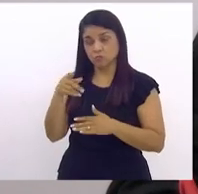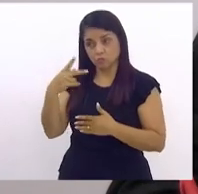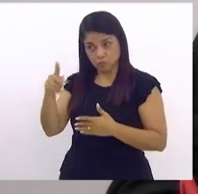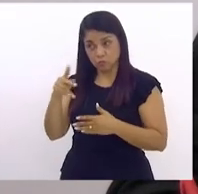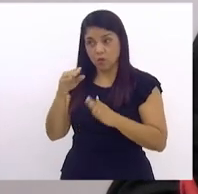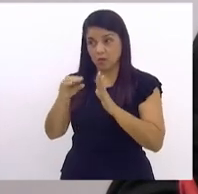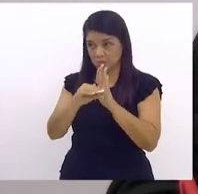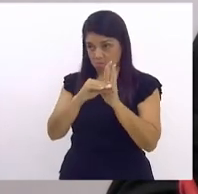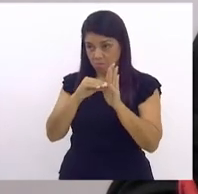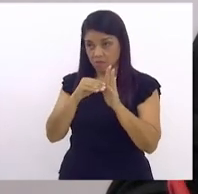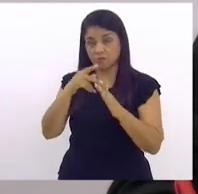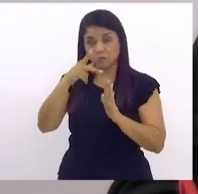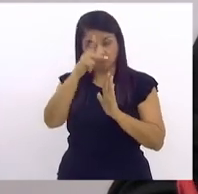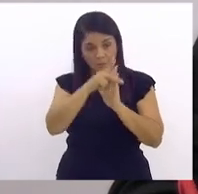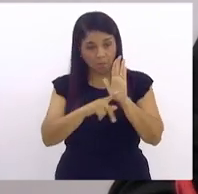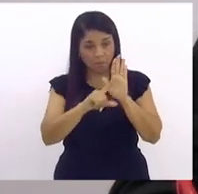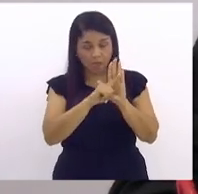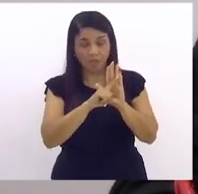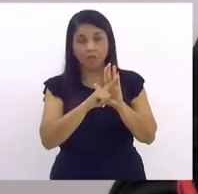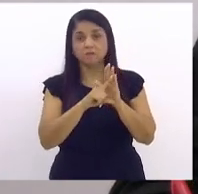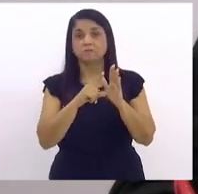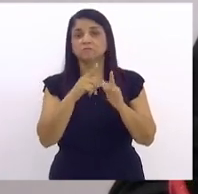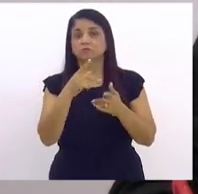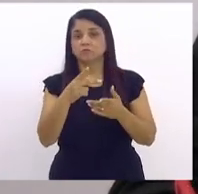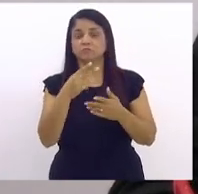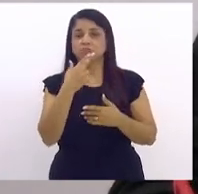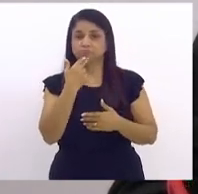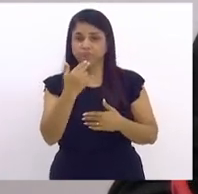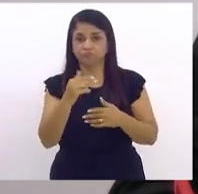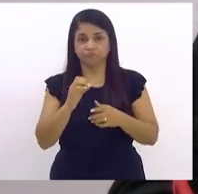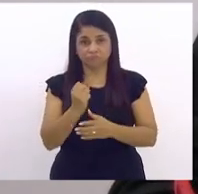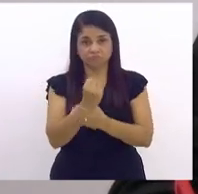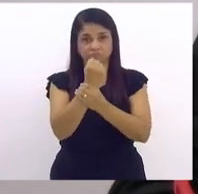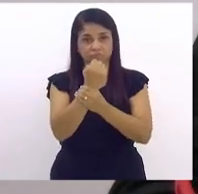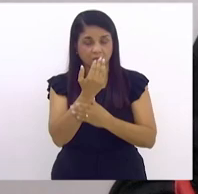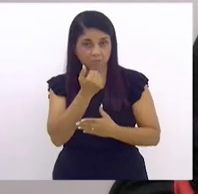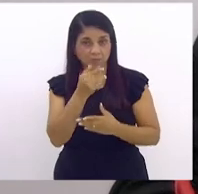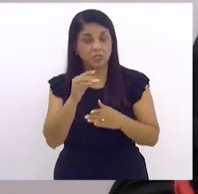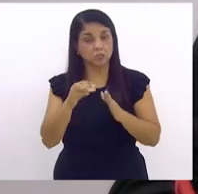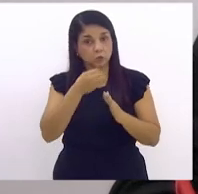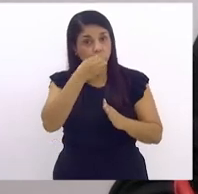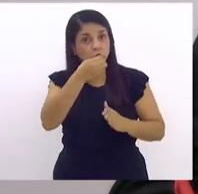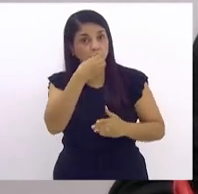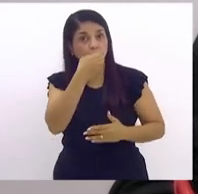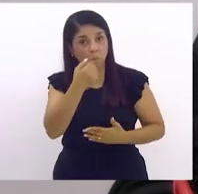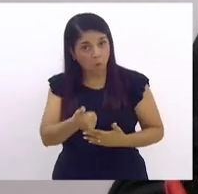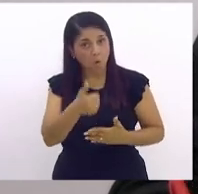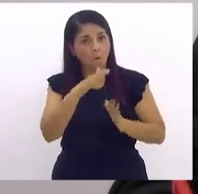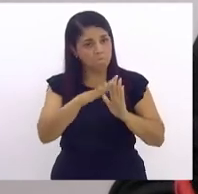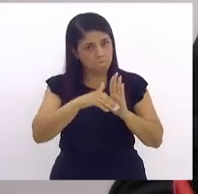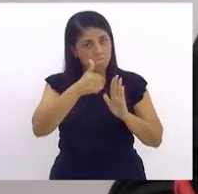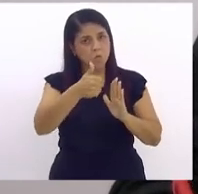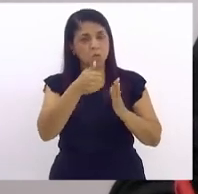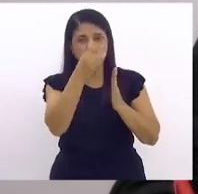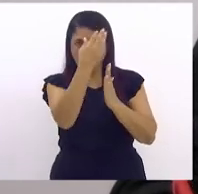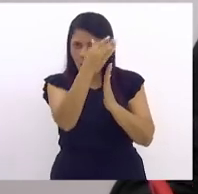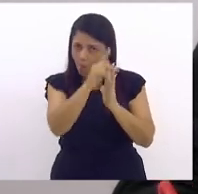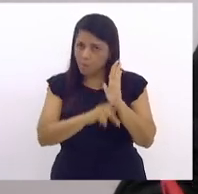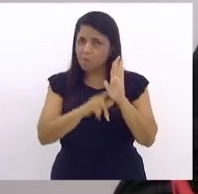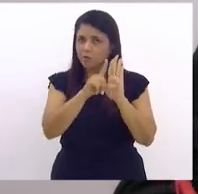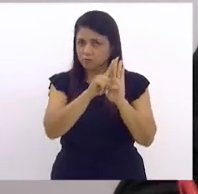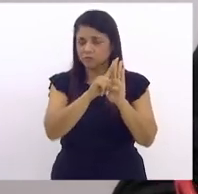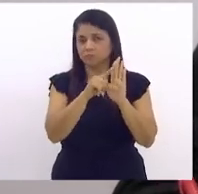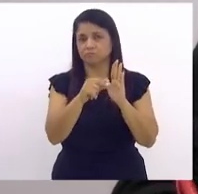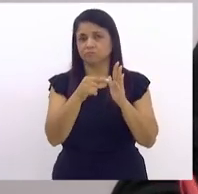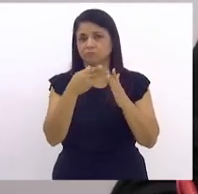no meu PL da Segurança Alimentar e Nutricional, que deu uma boa sugestão e melhorou o projeto quando falou da